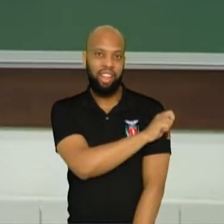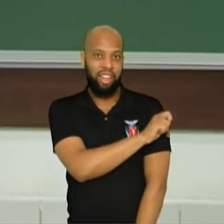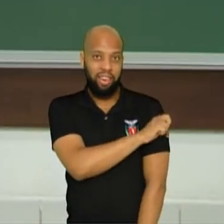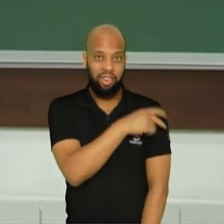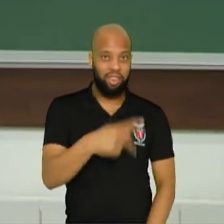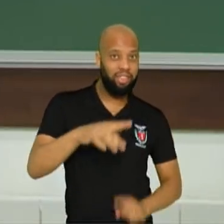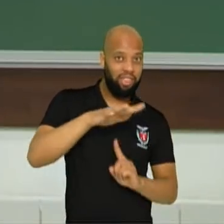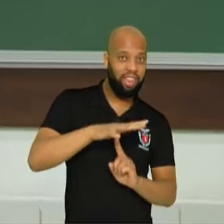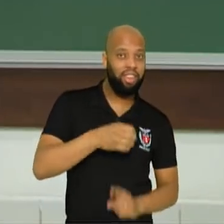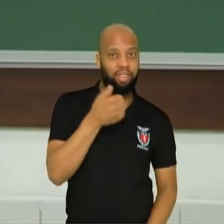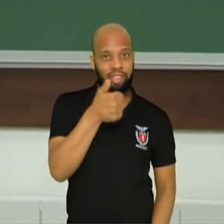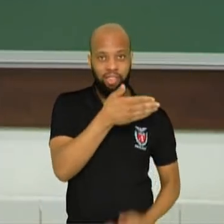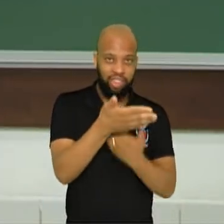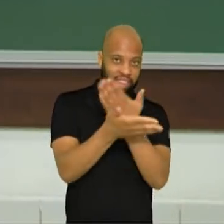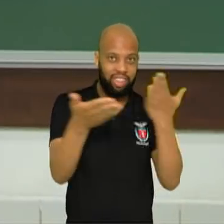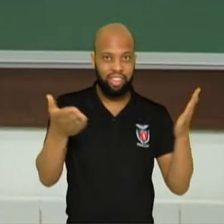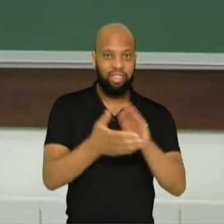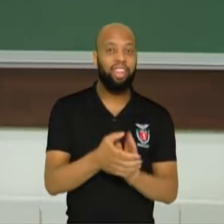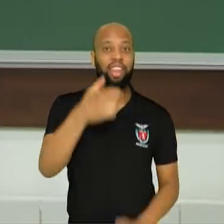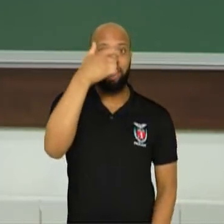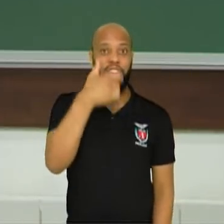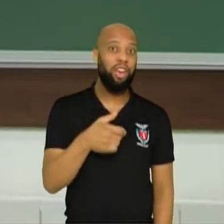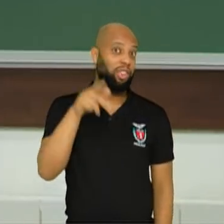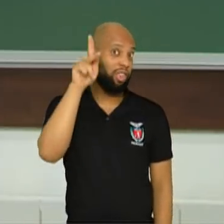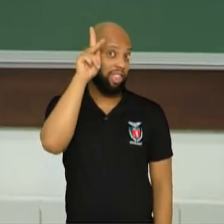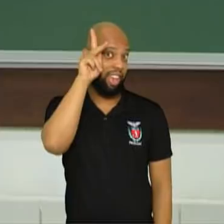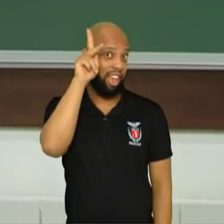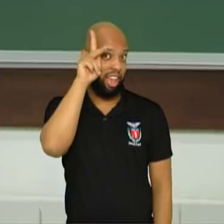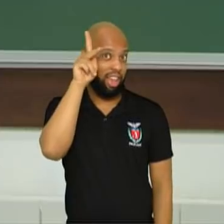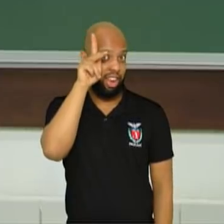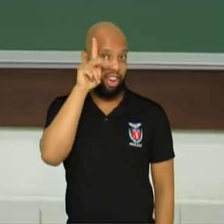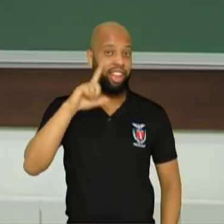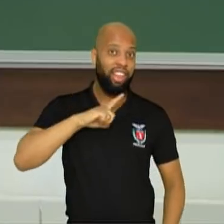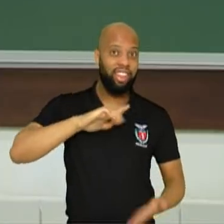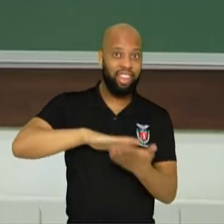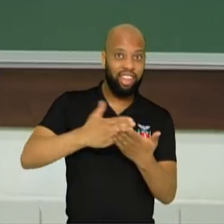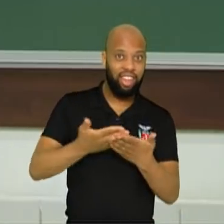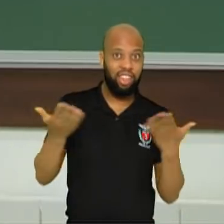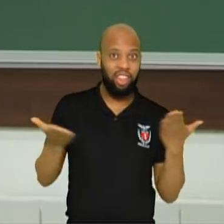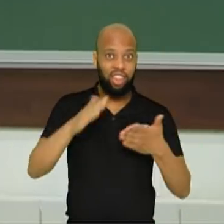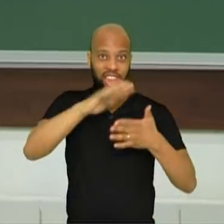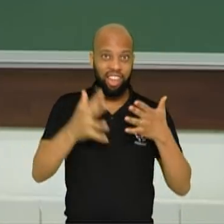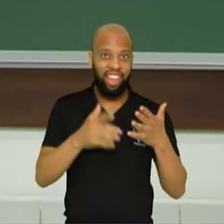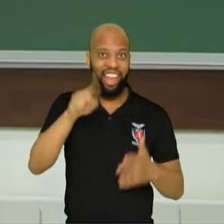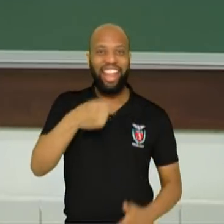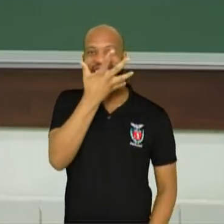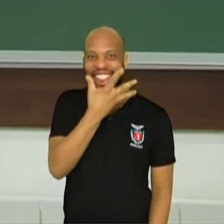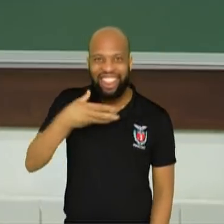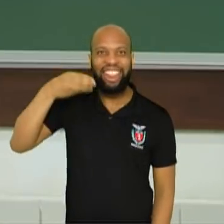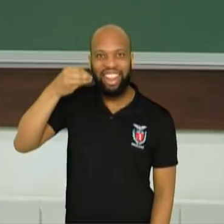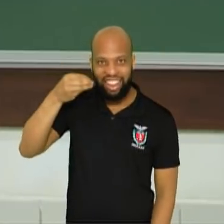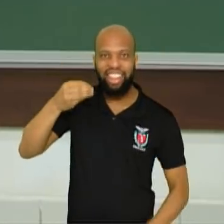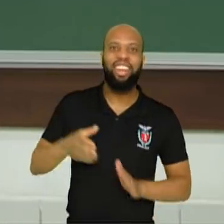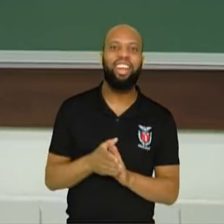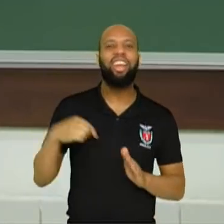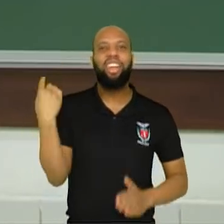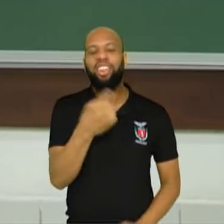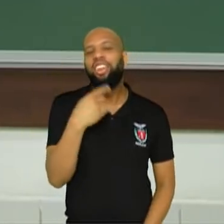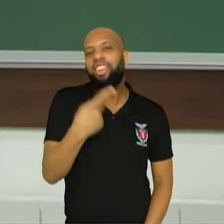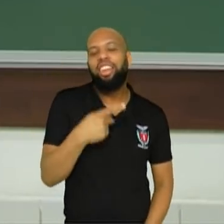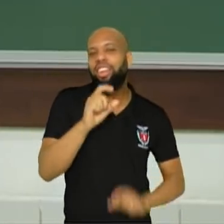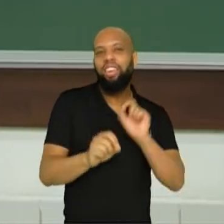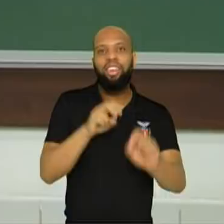do Paraná. Tudo bem com vocês? Eu sou a professora Carol, o nosso amigo intérprete de hoje é o Natan, e nós estamos aqui